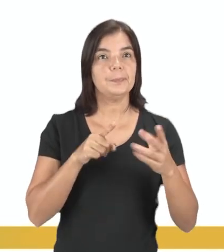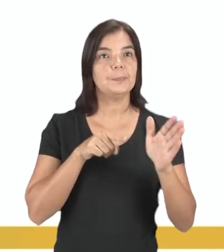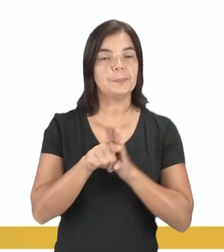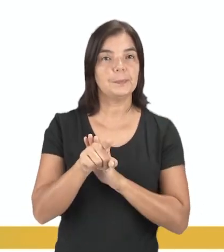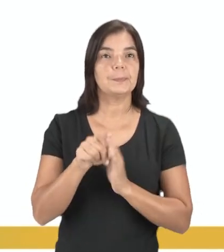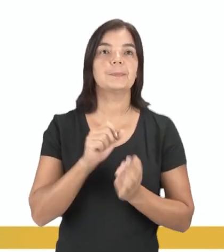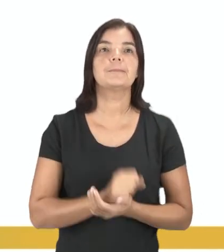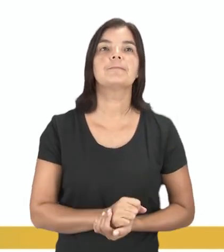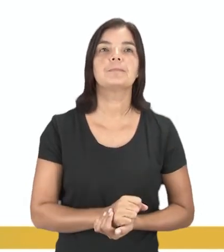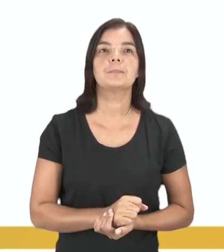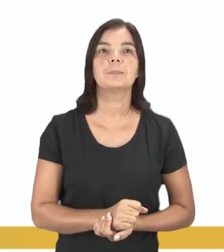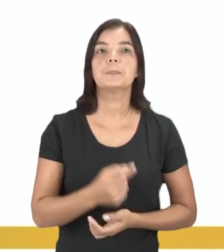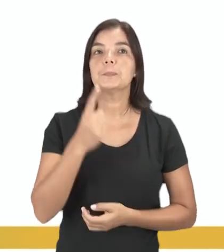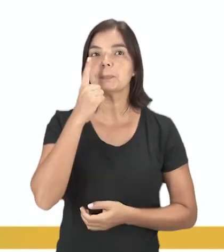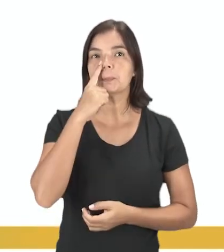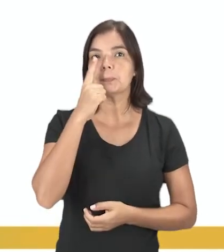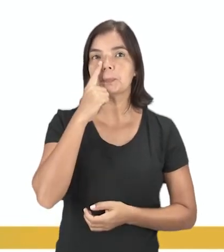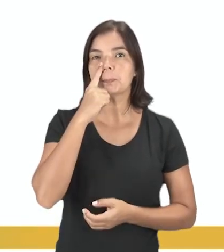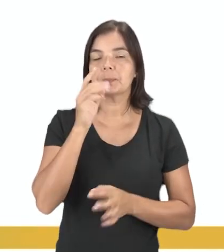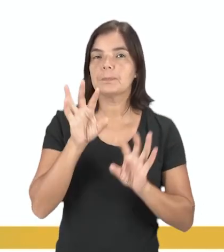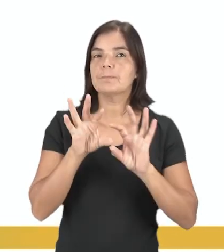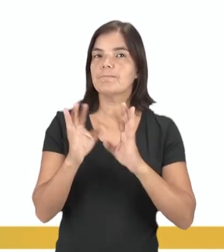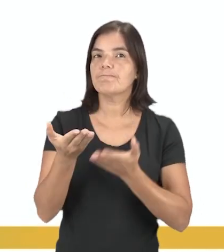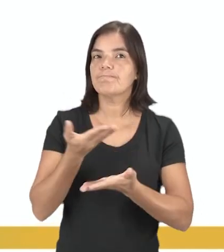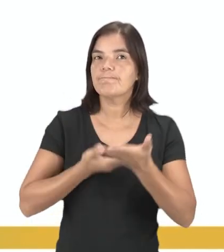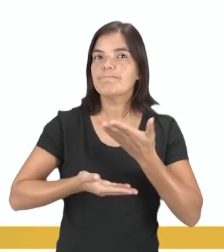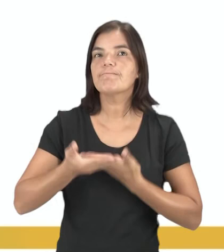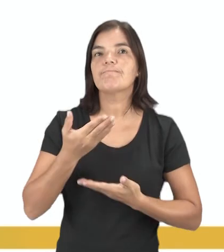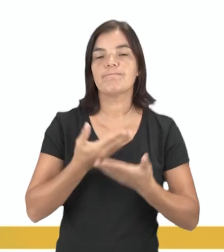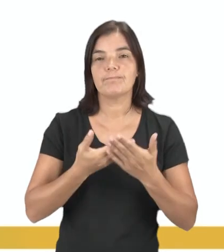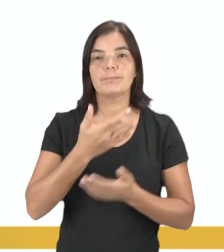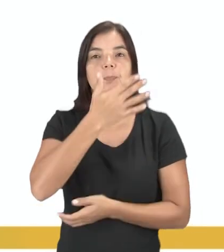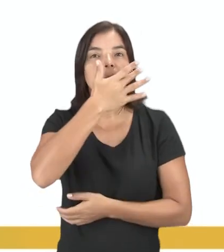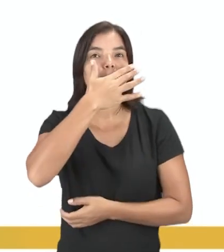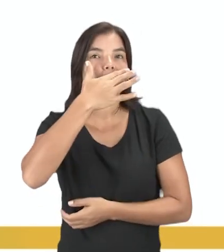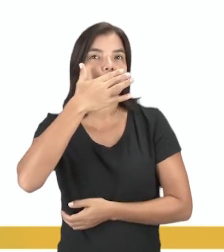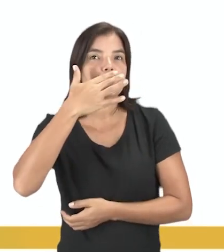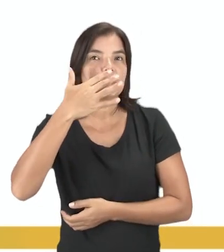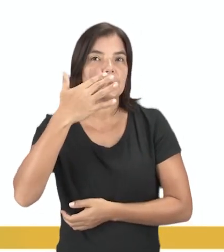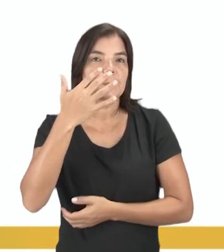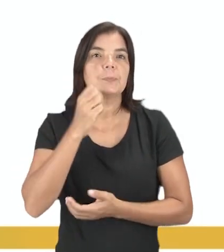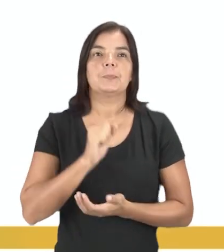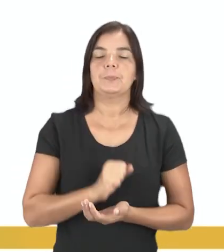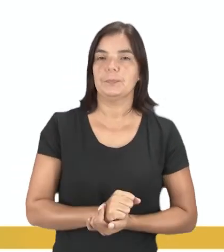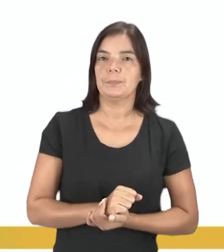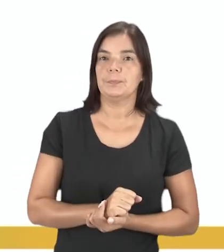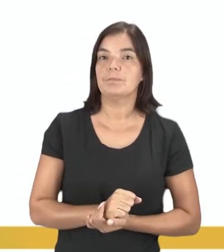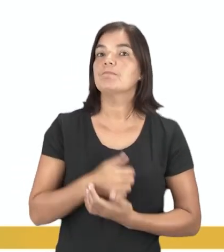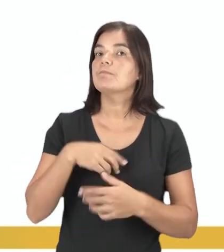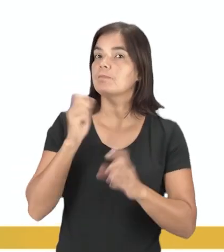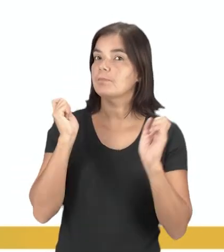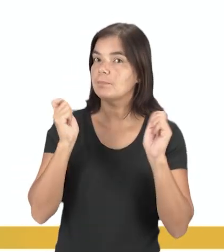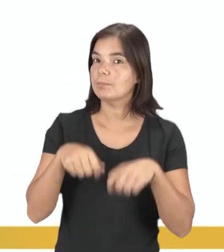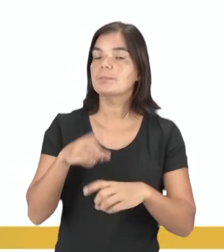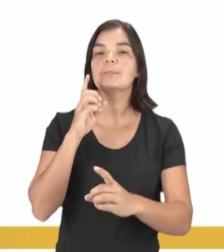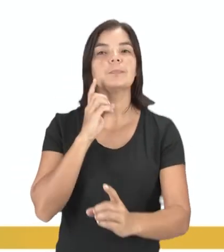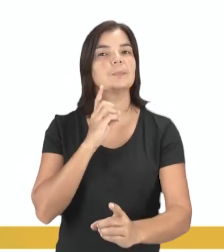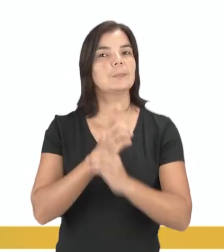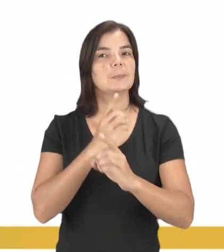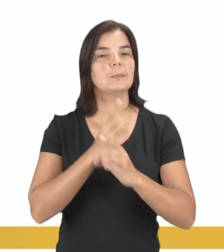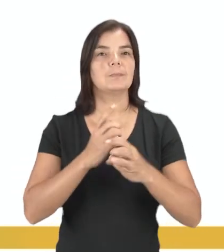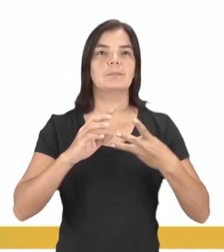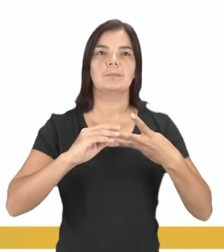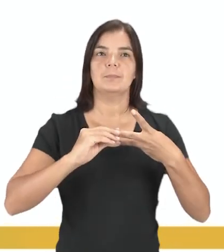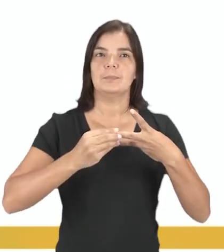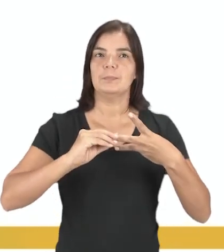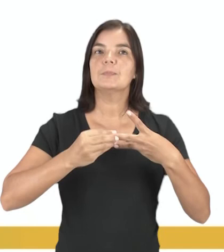Atividade 2. O nariz, ele está relacionado com o sentido do olfato. Nele